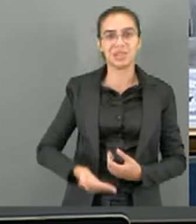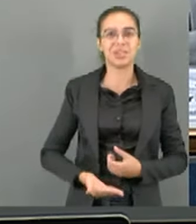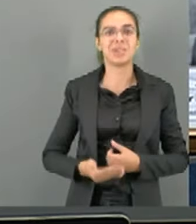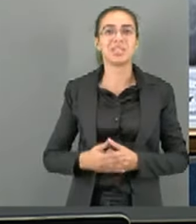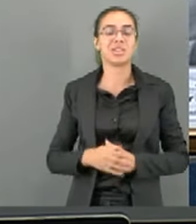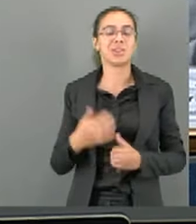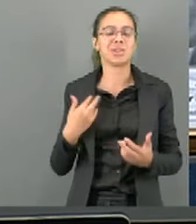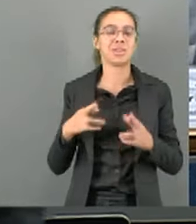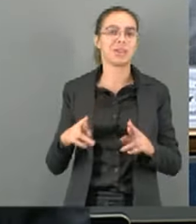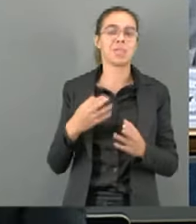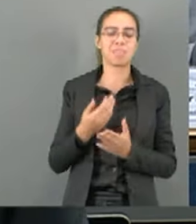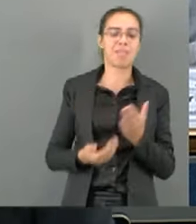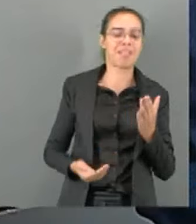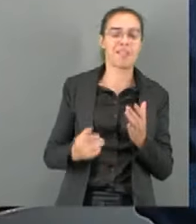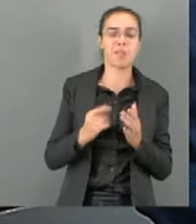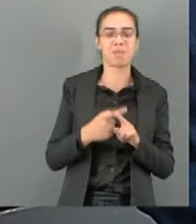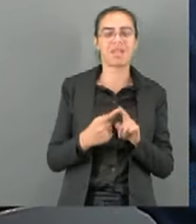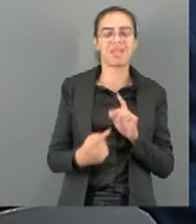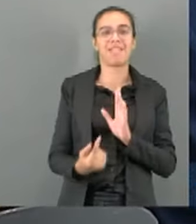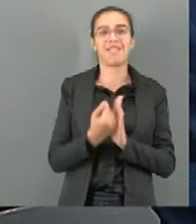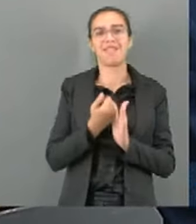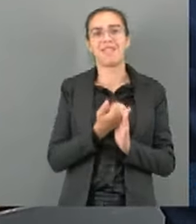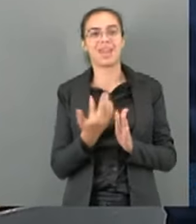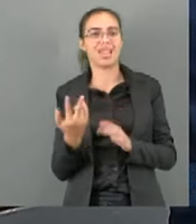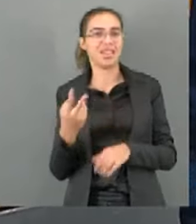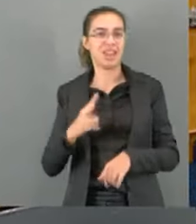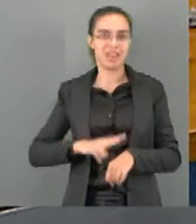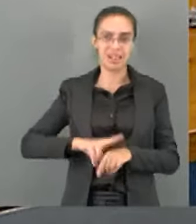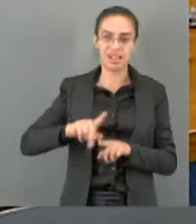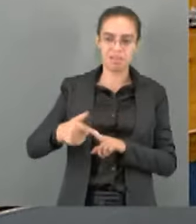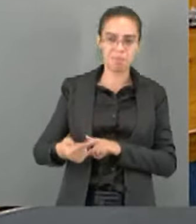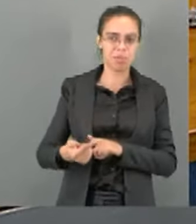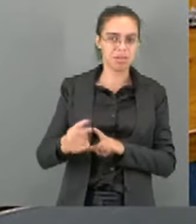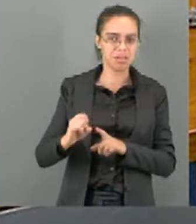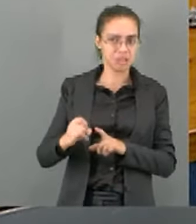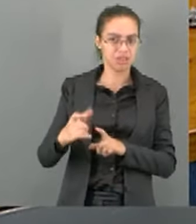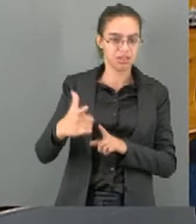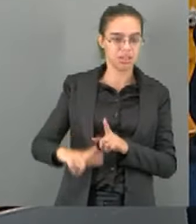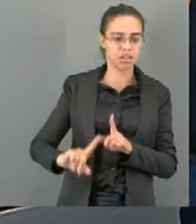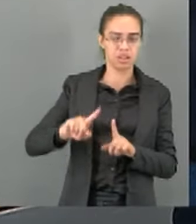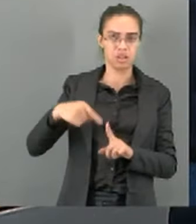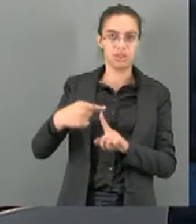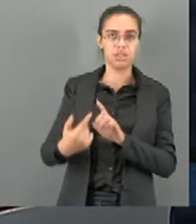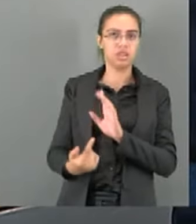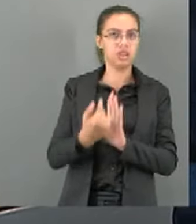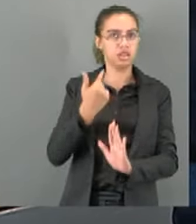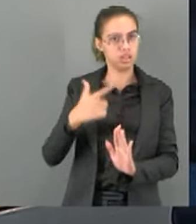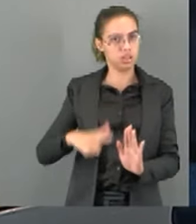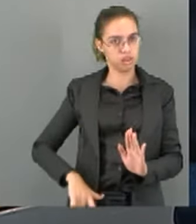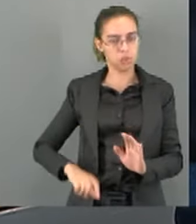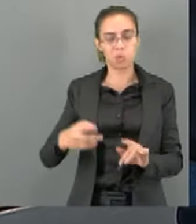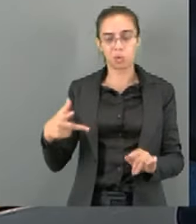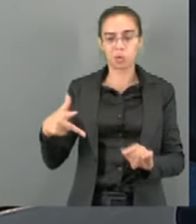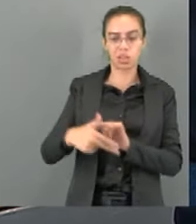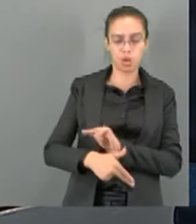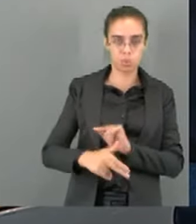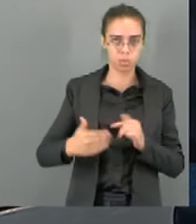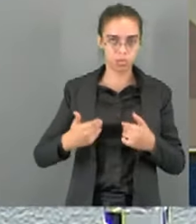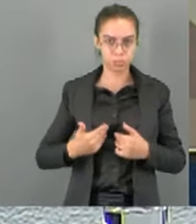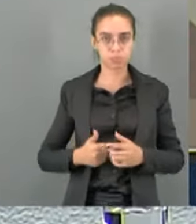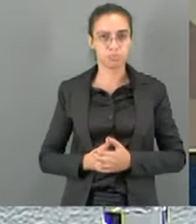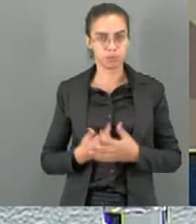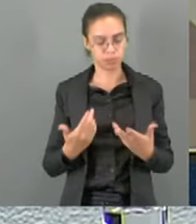aqui nas várias perguntas. Se eventualmente eu me passar, peço que o senhor, por favor, me interrompa. Bom, com